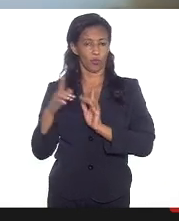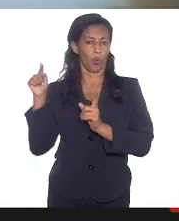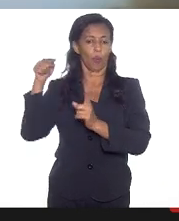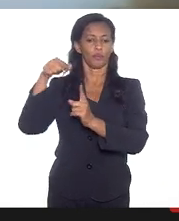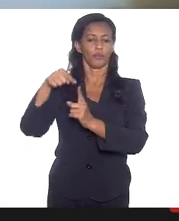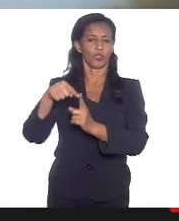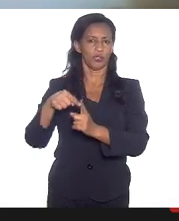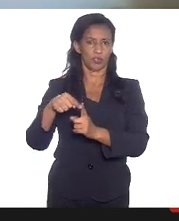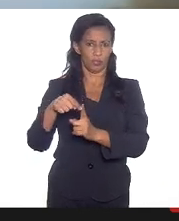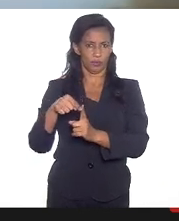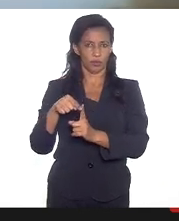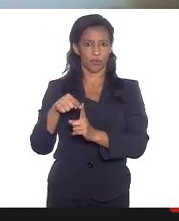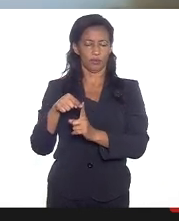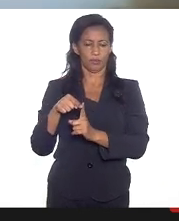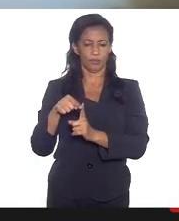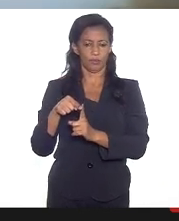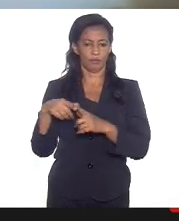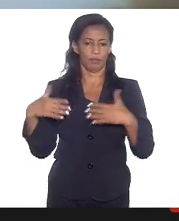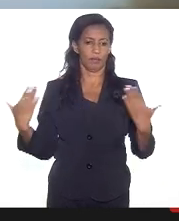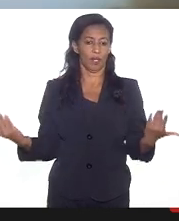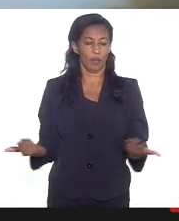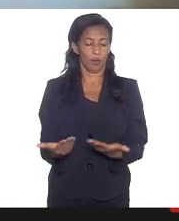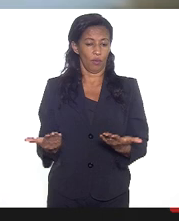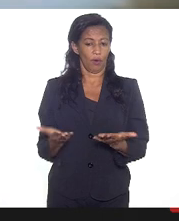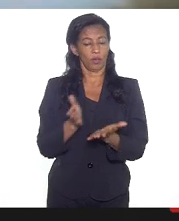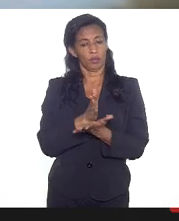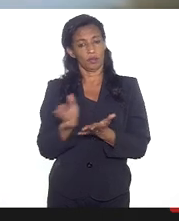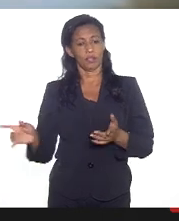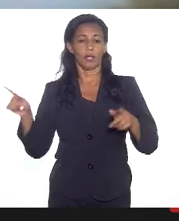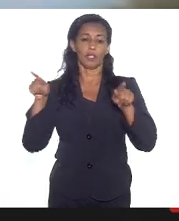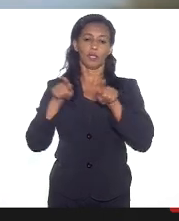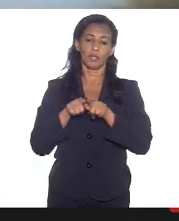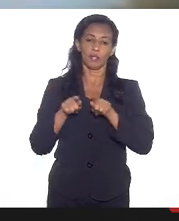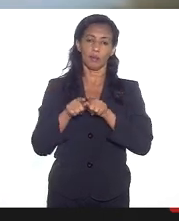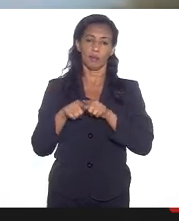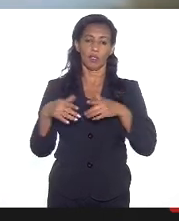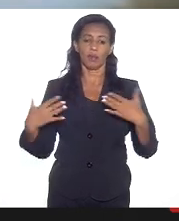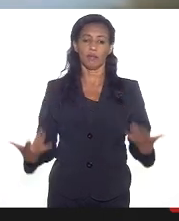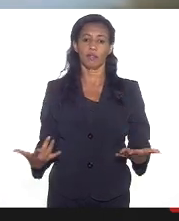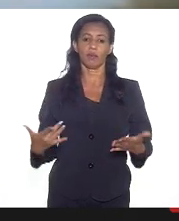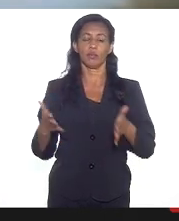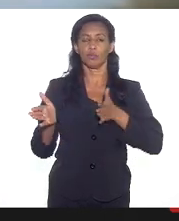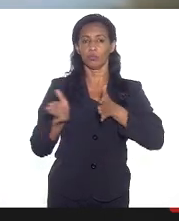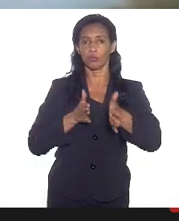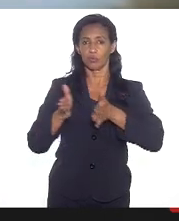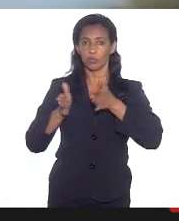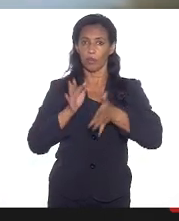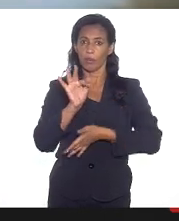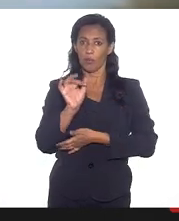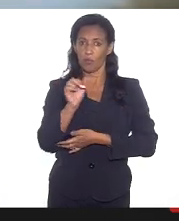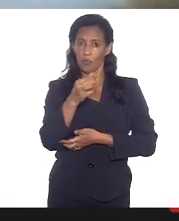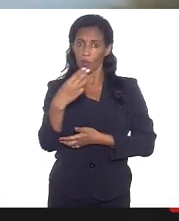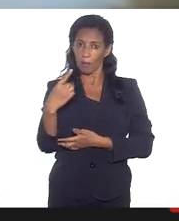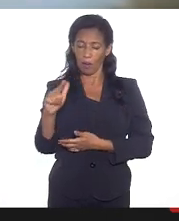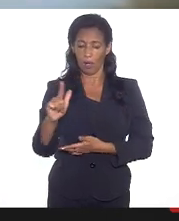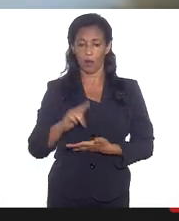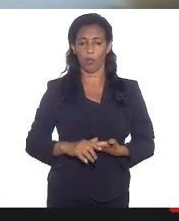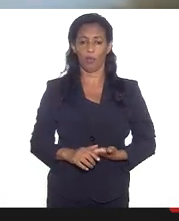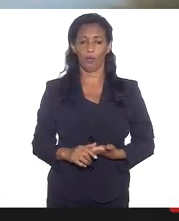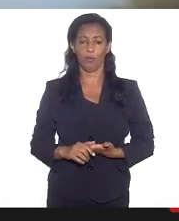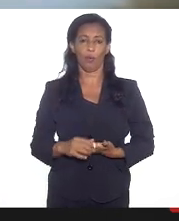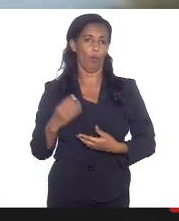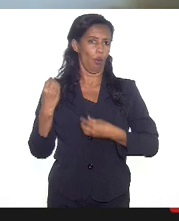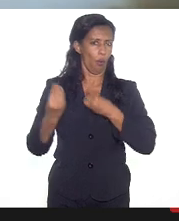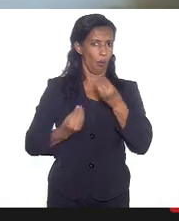objetivas. Agora, a gente tem que sair também, evidentemente, do escaninho formal. Como bem